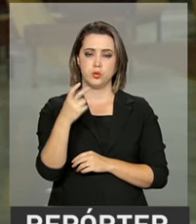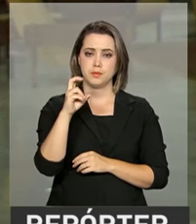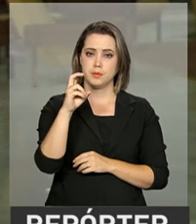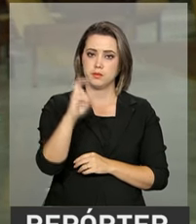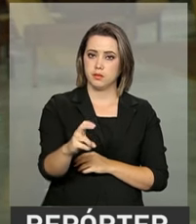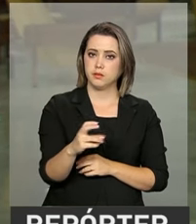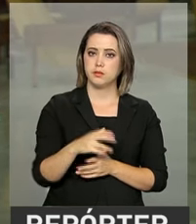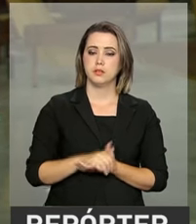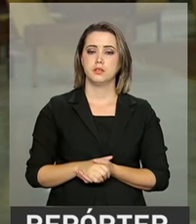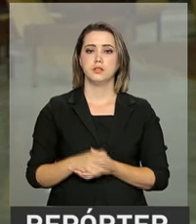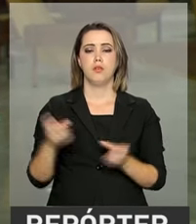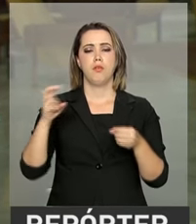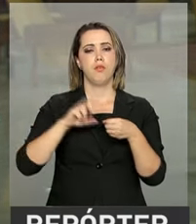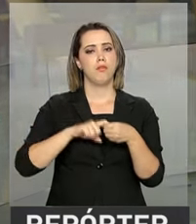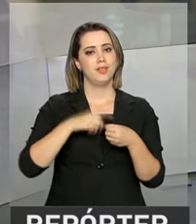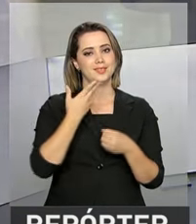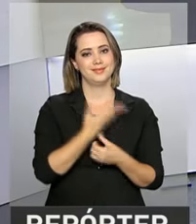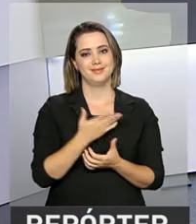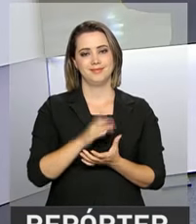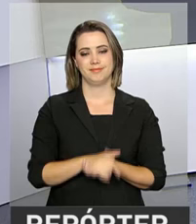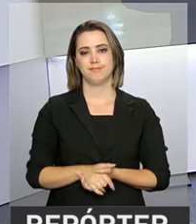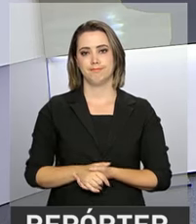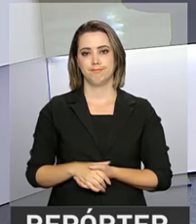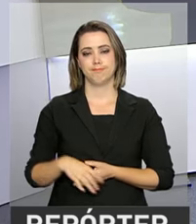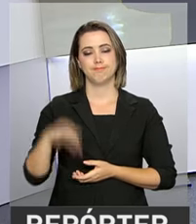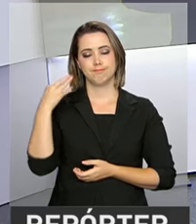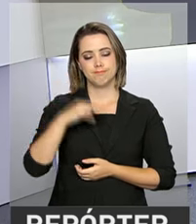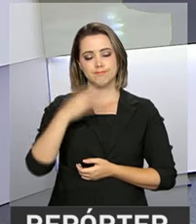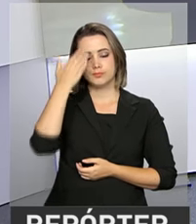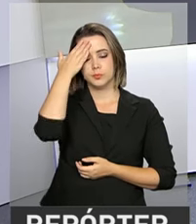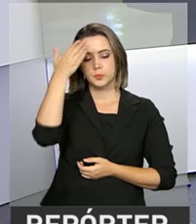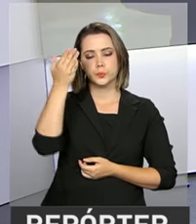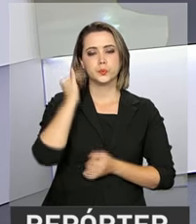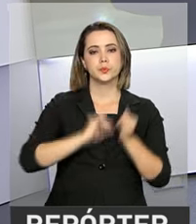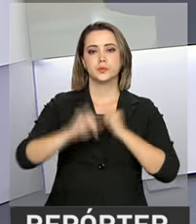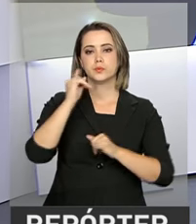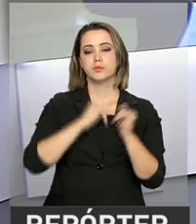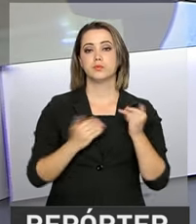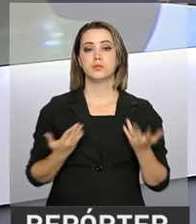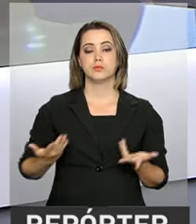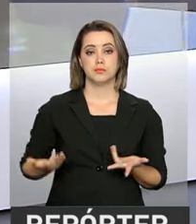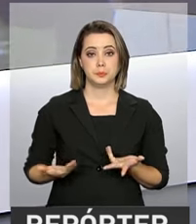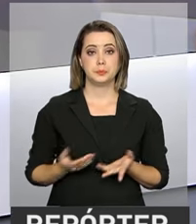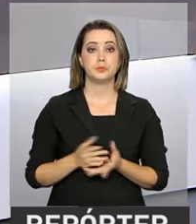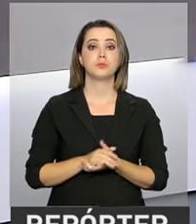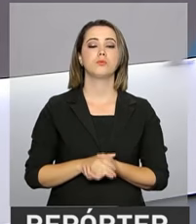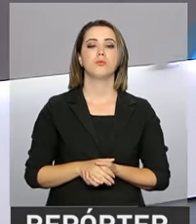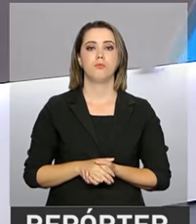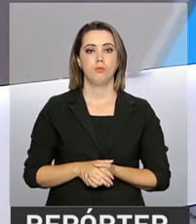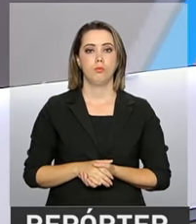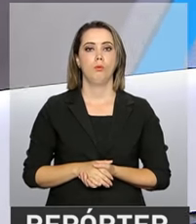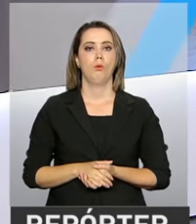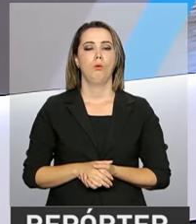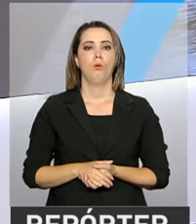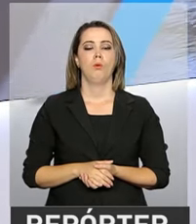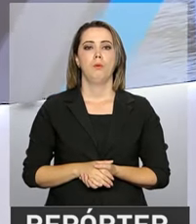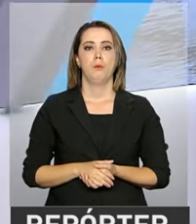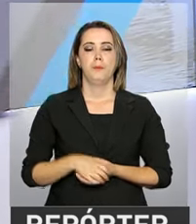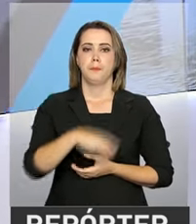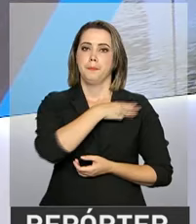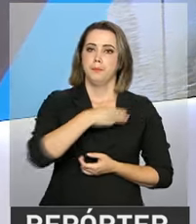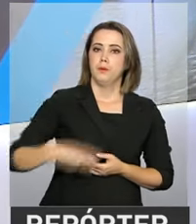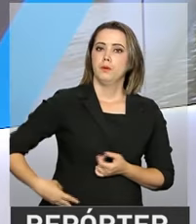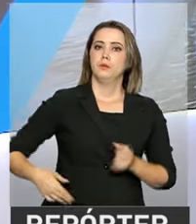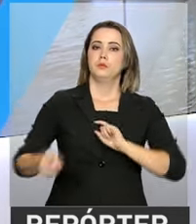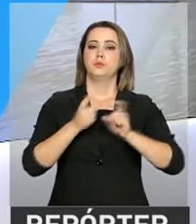2015. Eu volto com você no estúdio, Roberto. Tá certo, Paulo. Obrigado pelas informações. E o ministro da Fazenda, Henrique